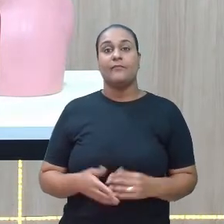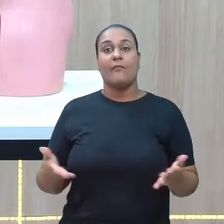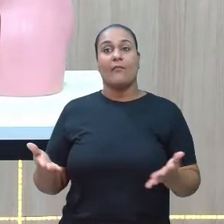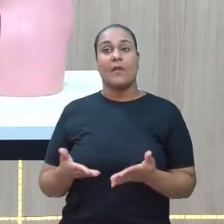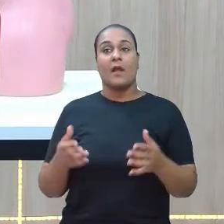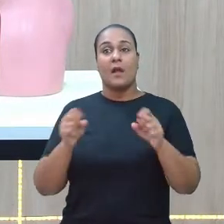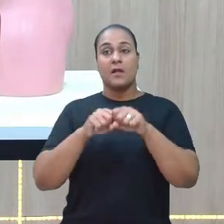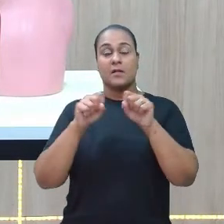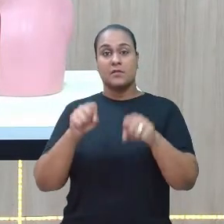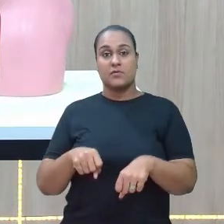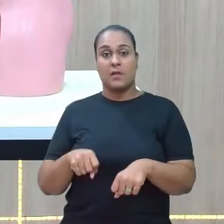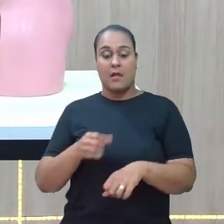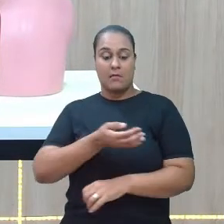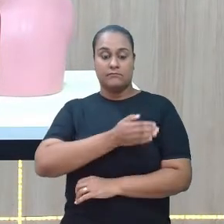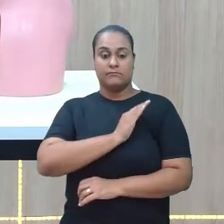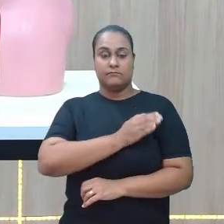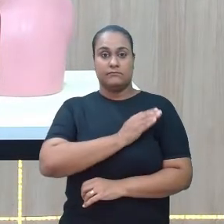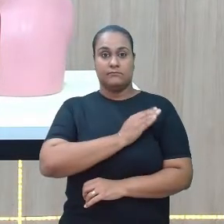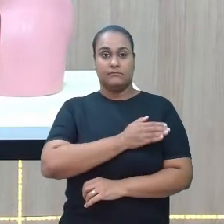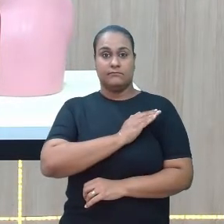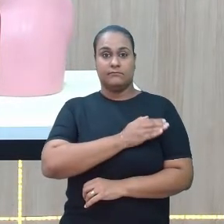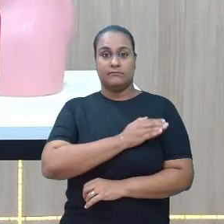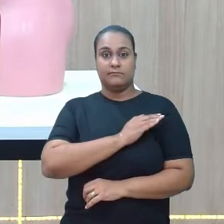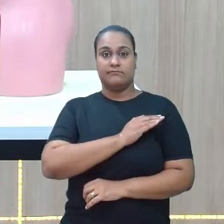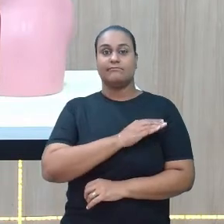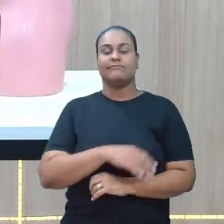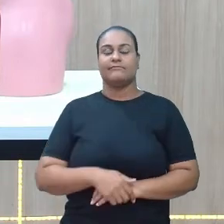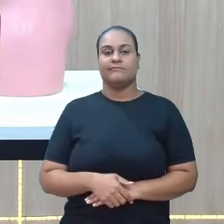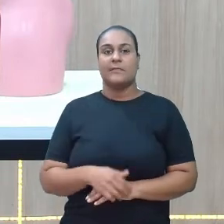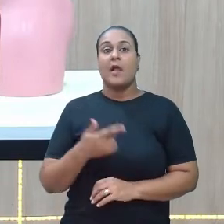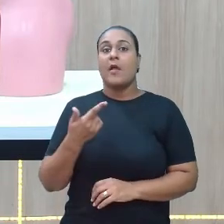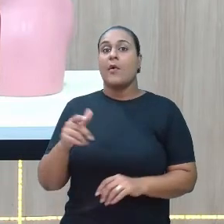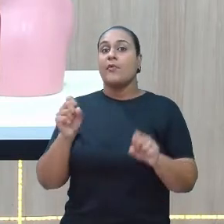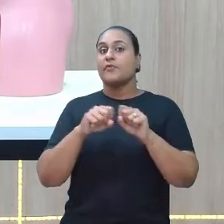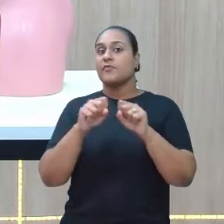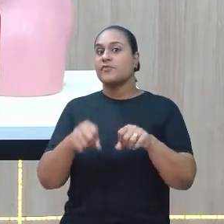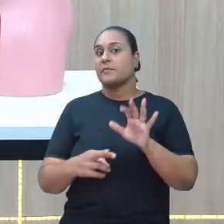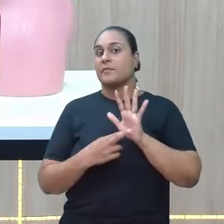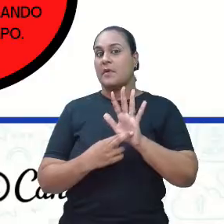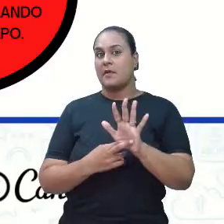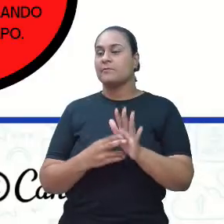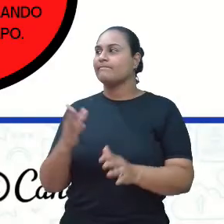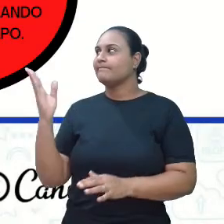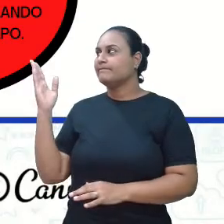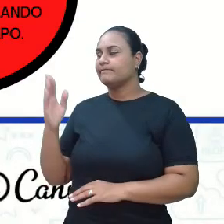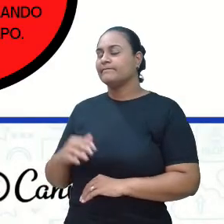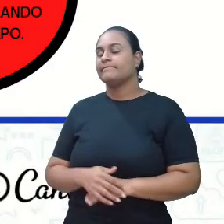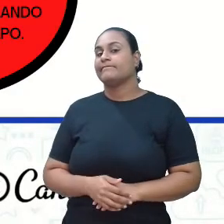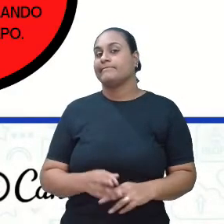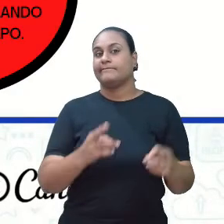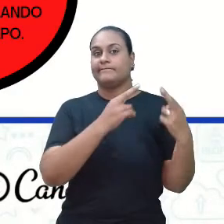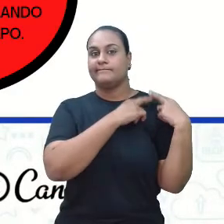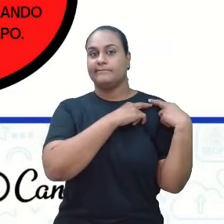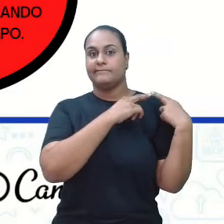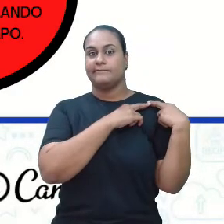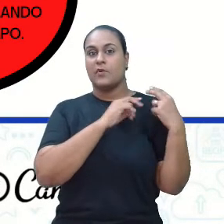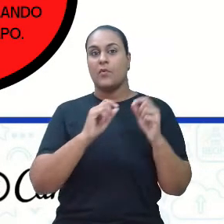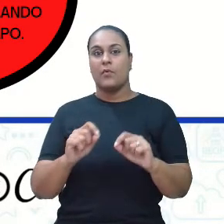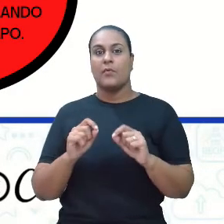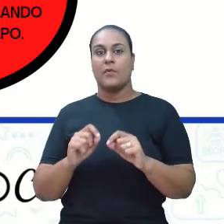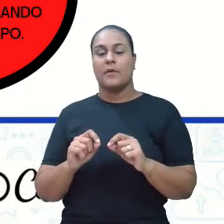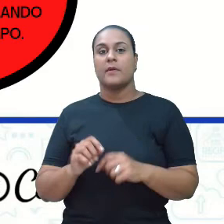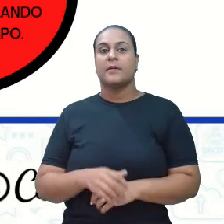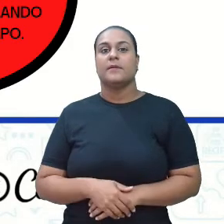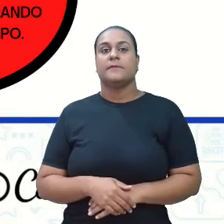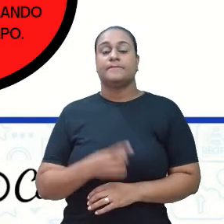sistema cardiovascular, né? É o outro sistema que estamos representando aqui. Ele é responsável pela